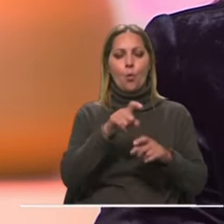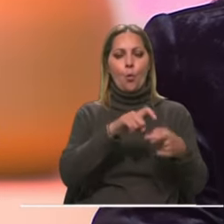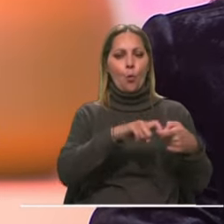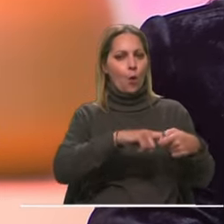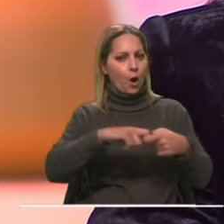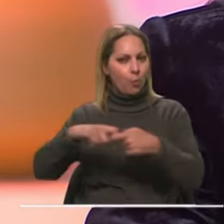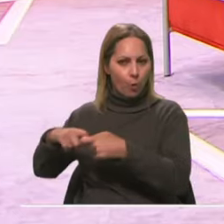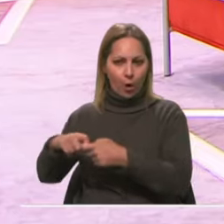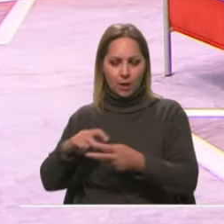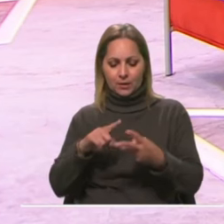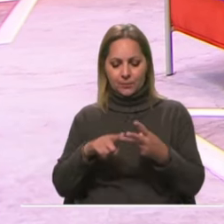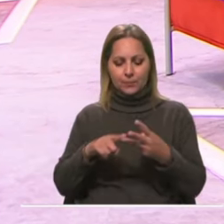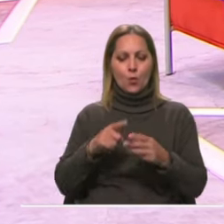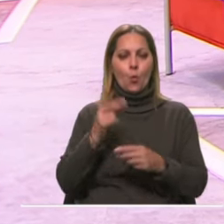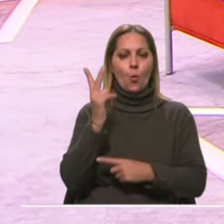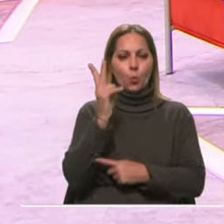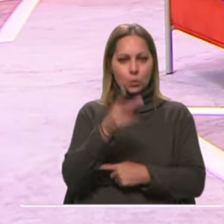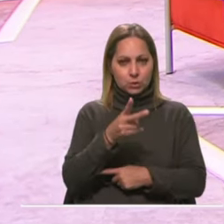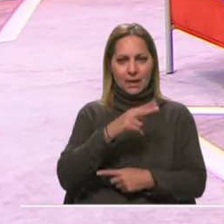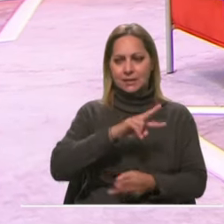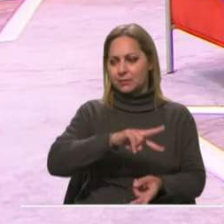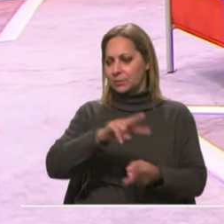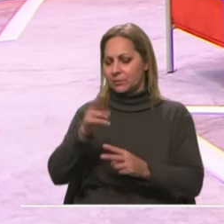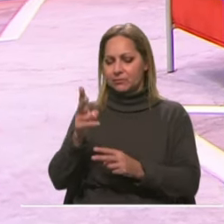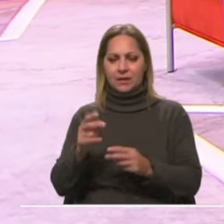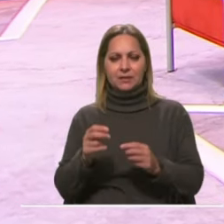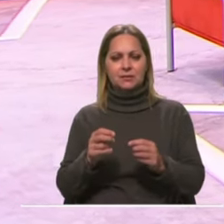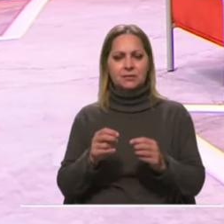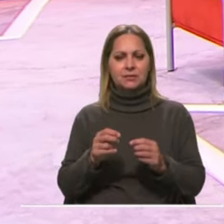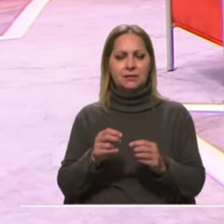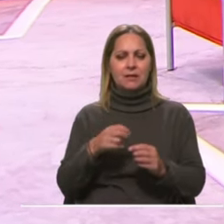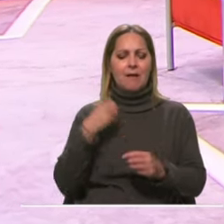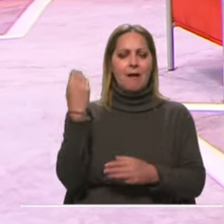quanto o táxi para depois nos levar e a ambulância, foi tudo muito rápido.